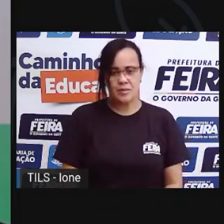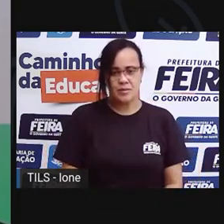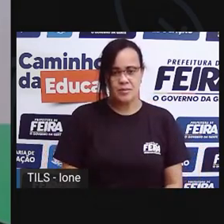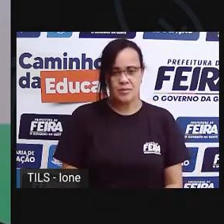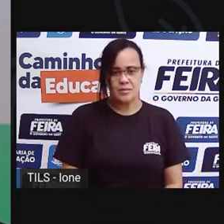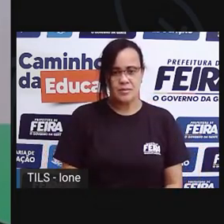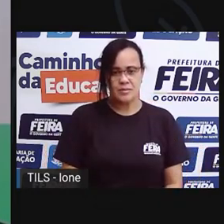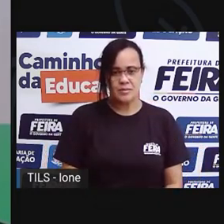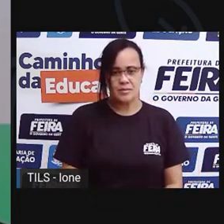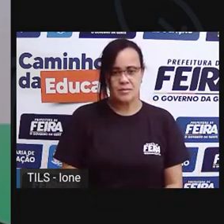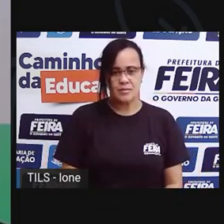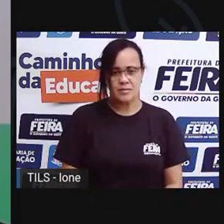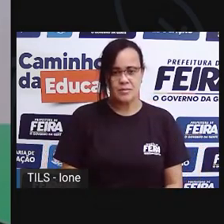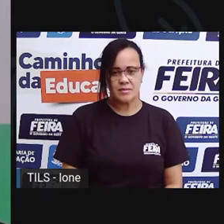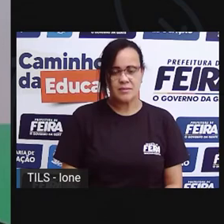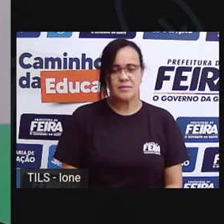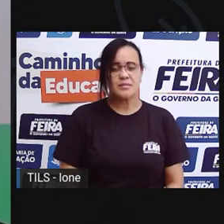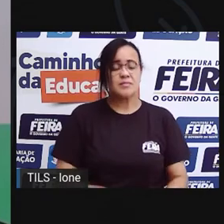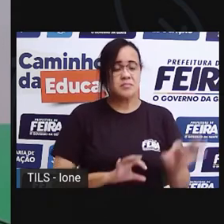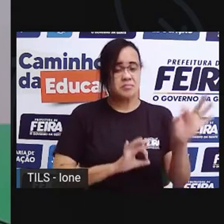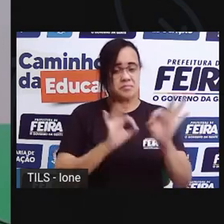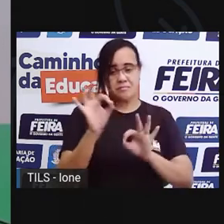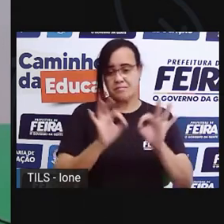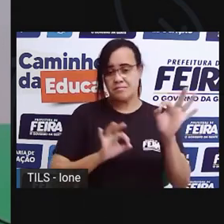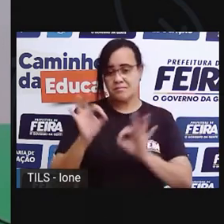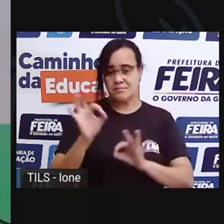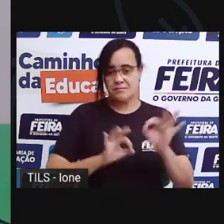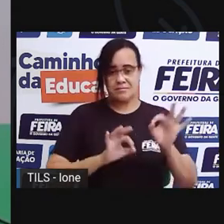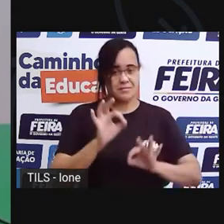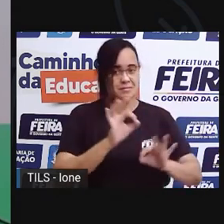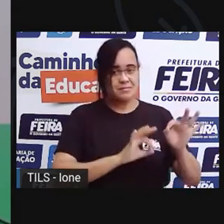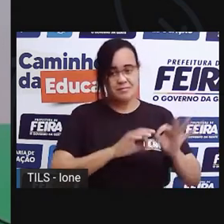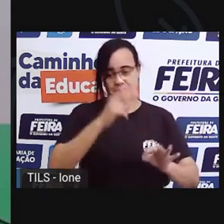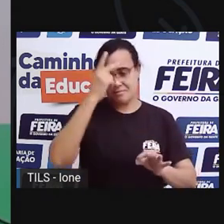Você vai decorando do jeito que você quer o seu binóculo.